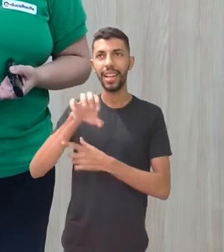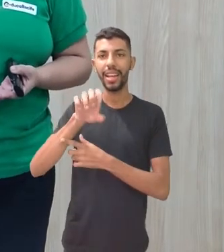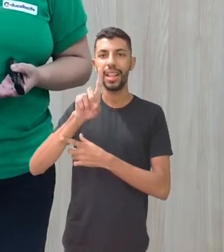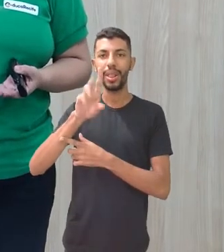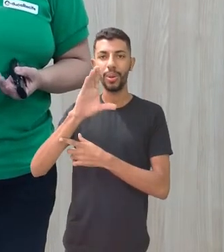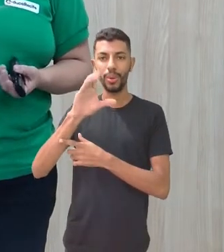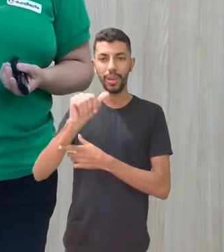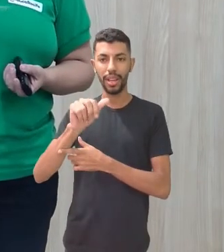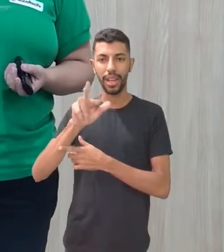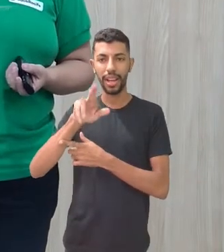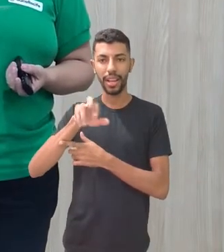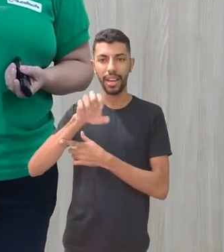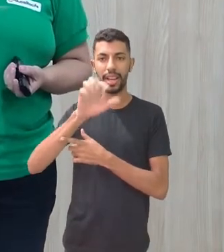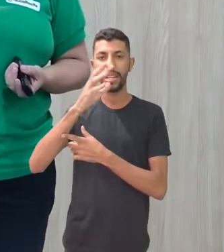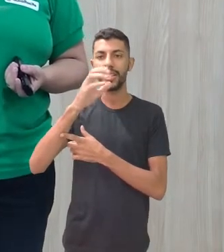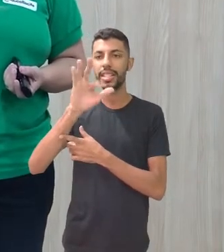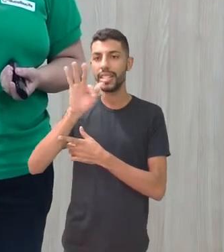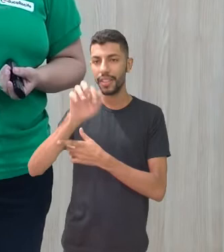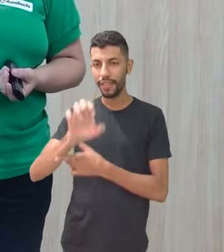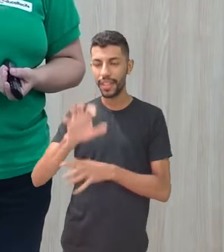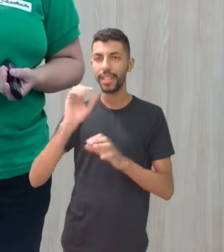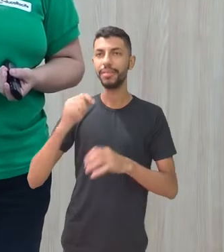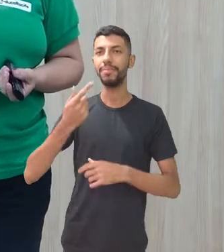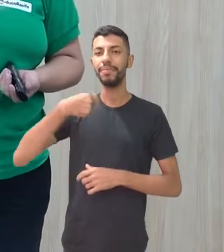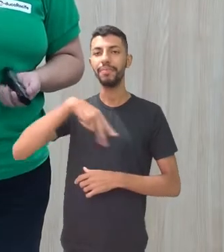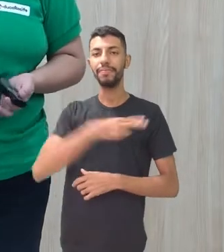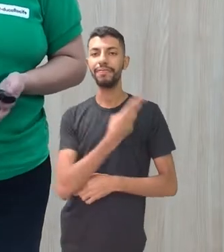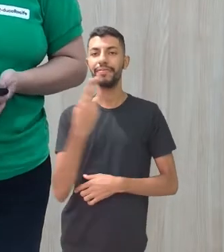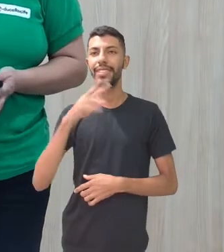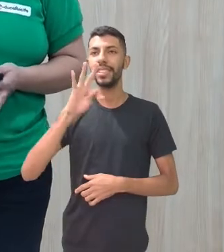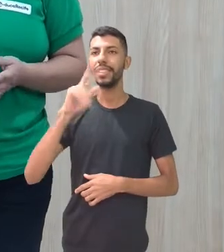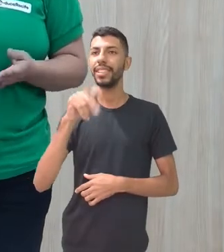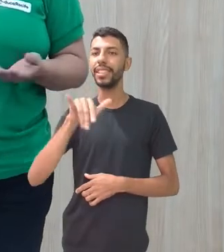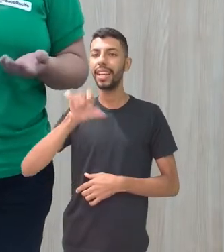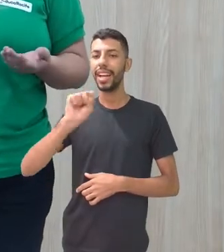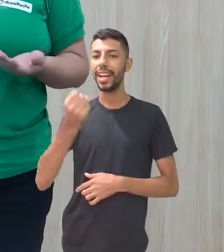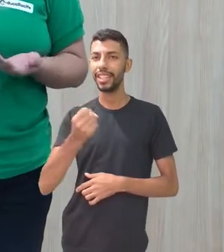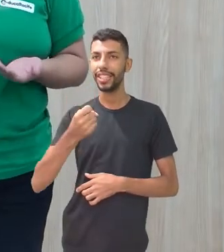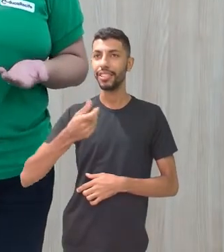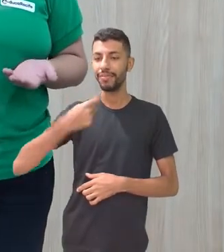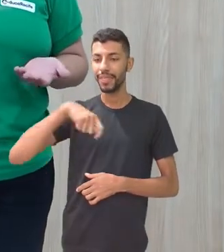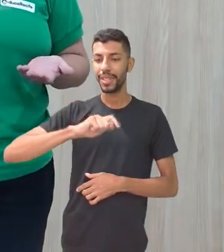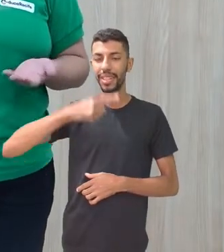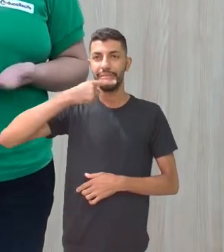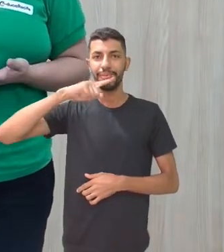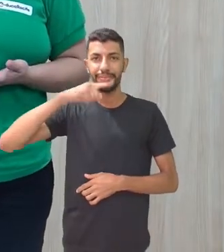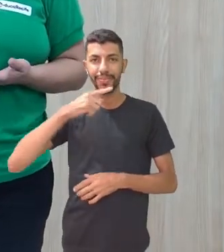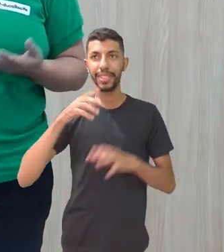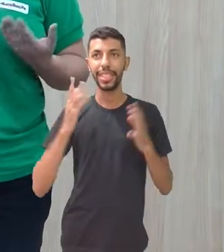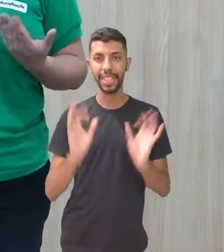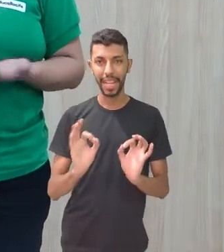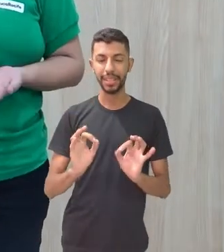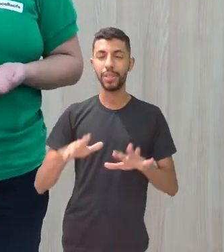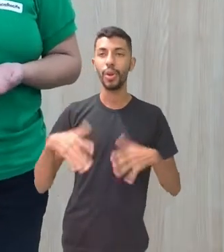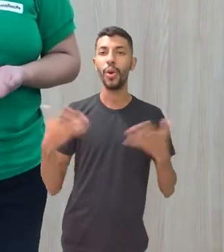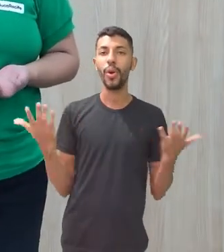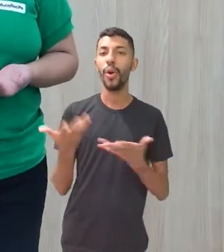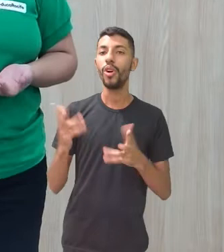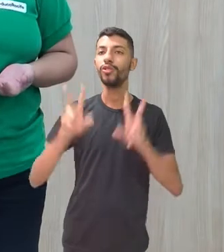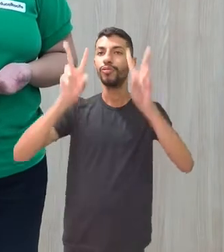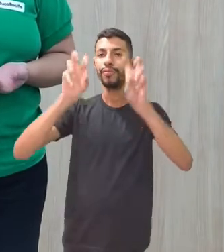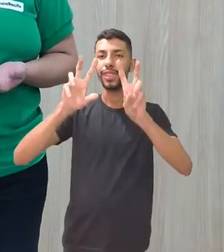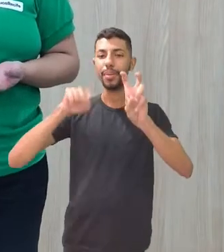nome é Thaís Luz e esse é o meu sinal. Hoje, dando continuidade à nossa temática sobre as adaptações